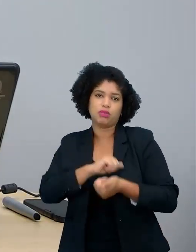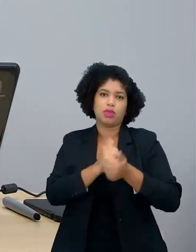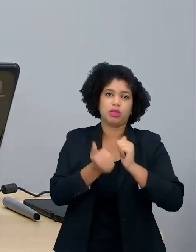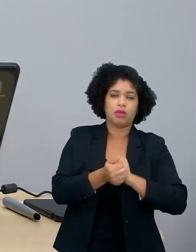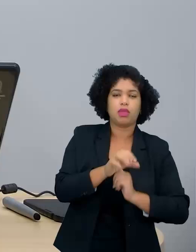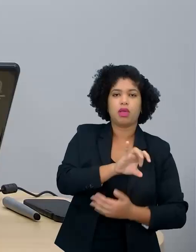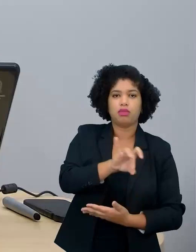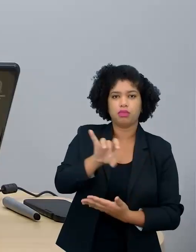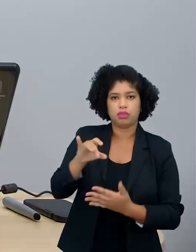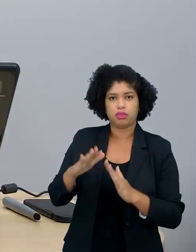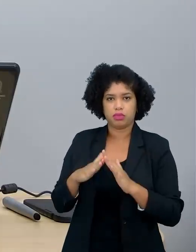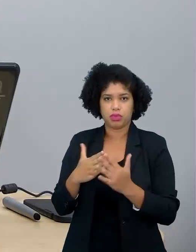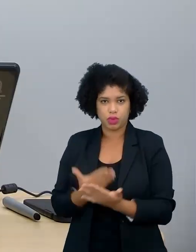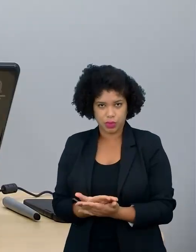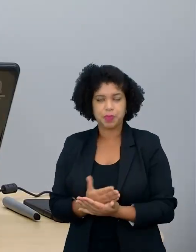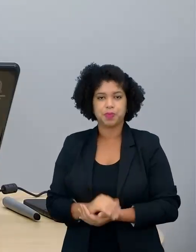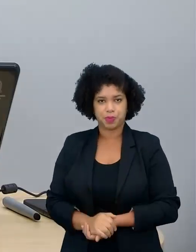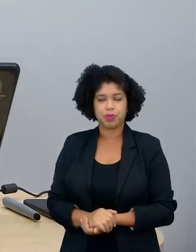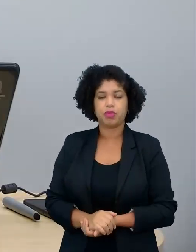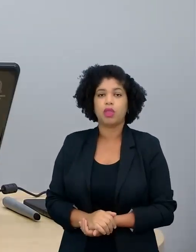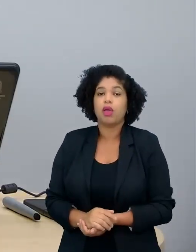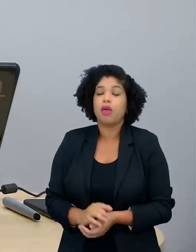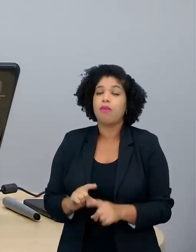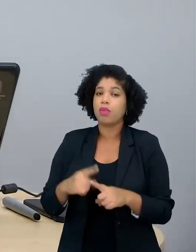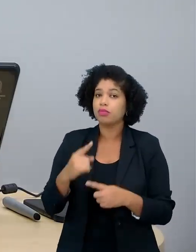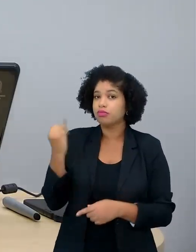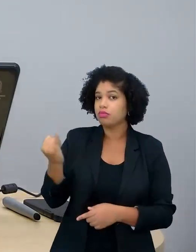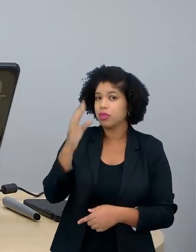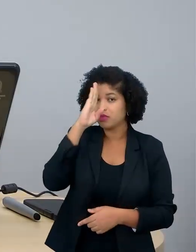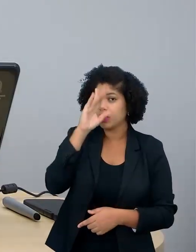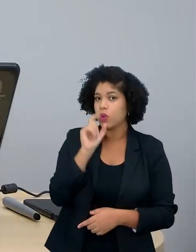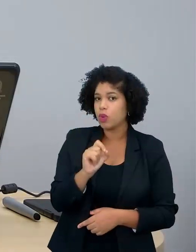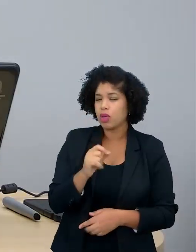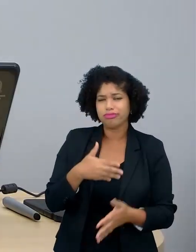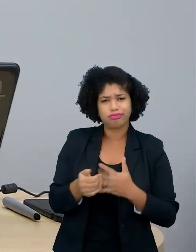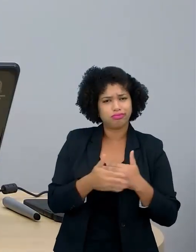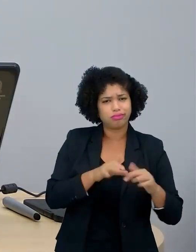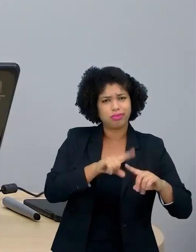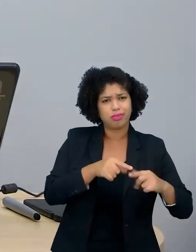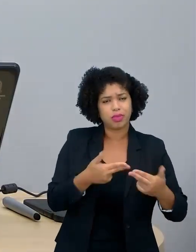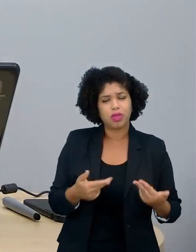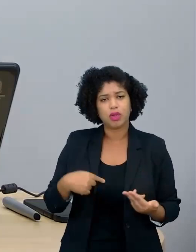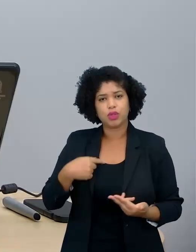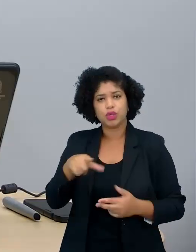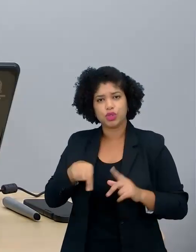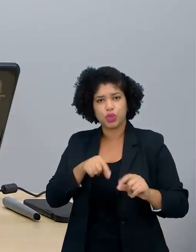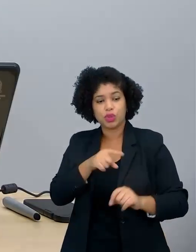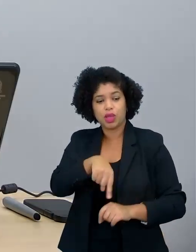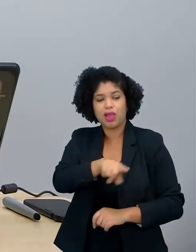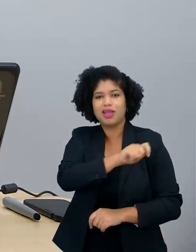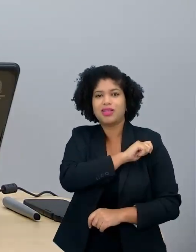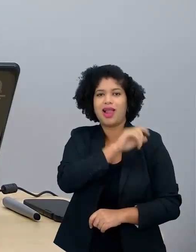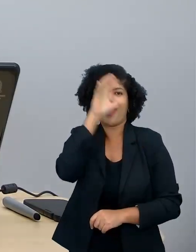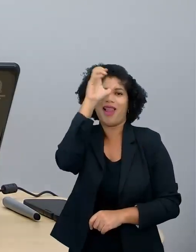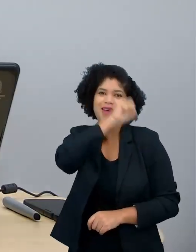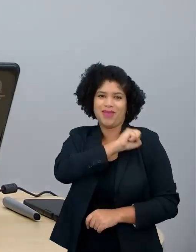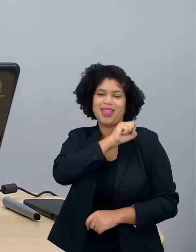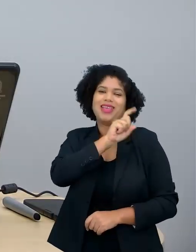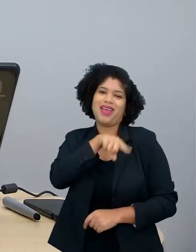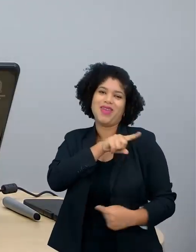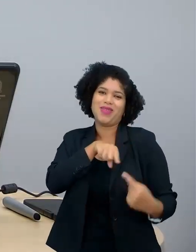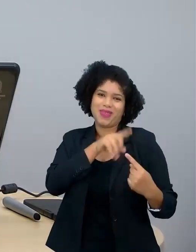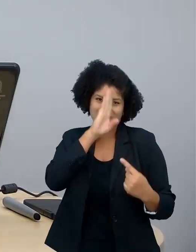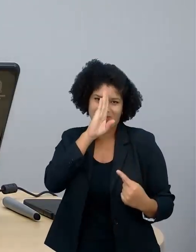O mais importante é que a gente consiga, independente do material que a gente escolha, que o nosso estudante aprenda, né? Que ele consiga